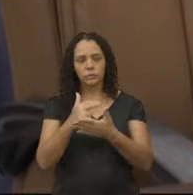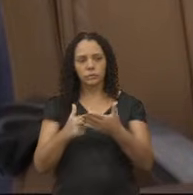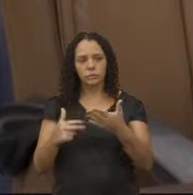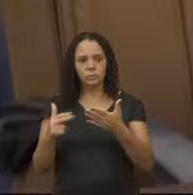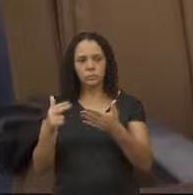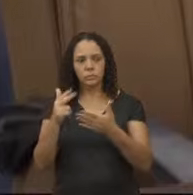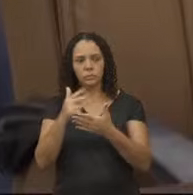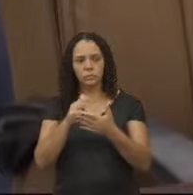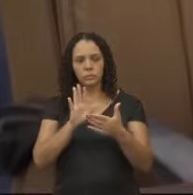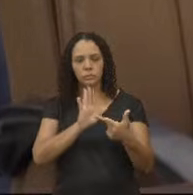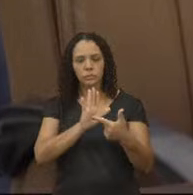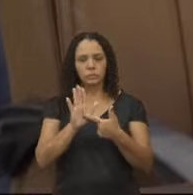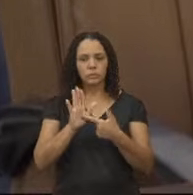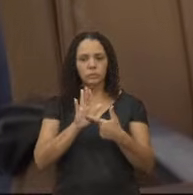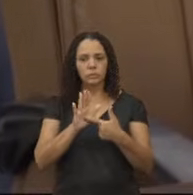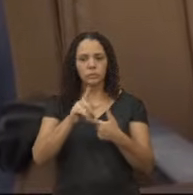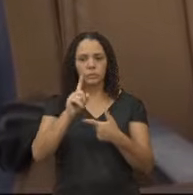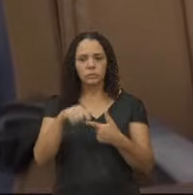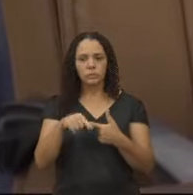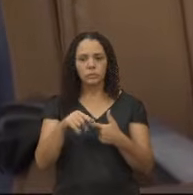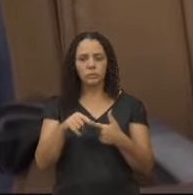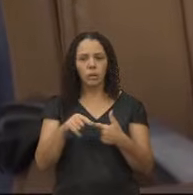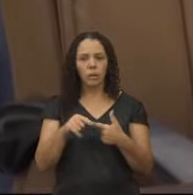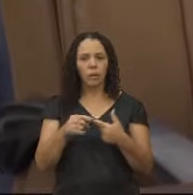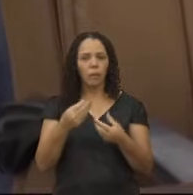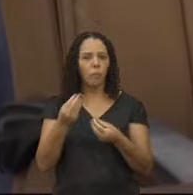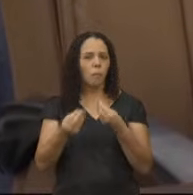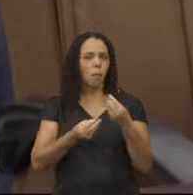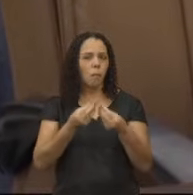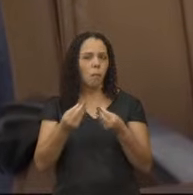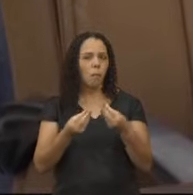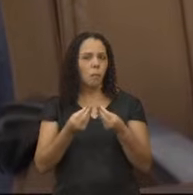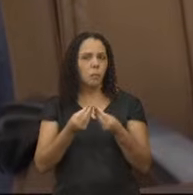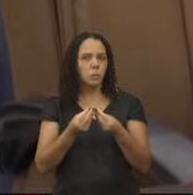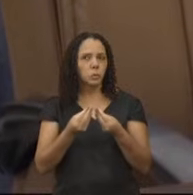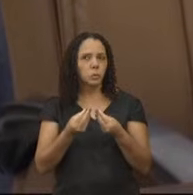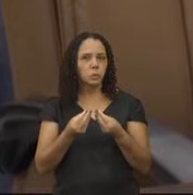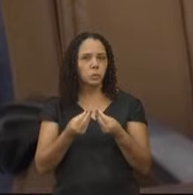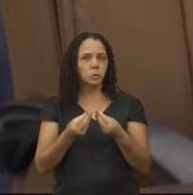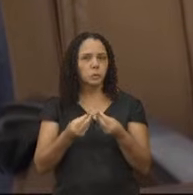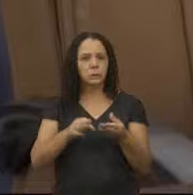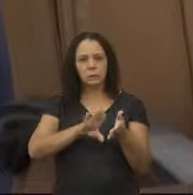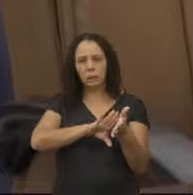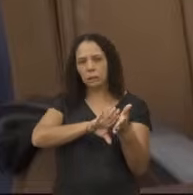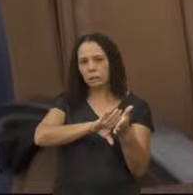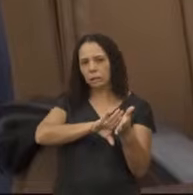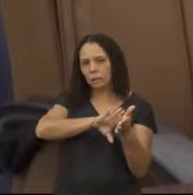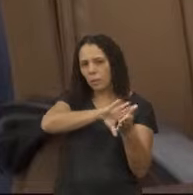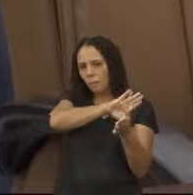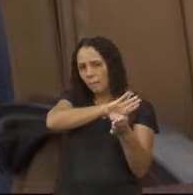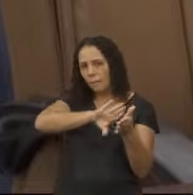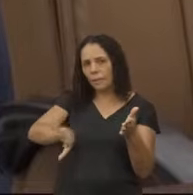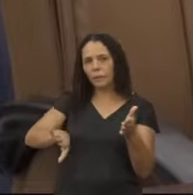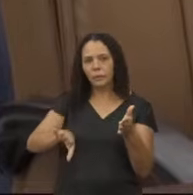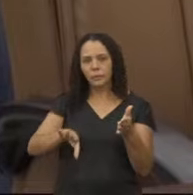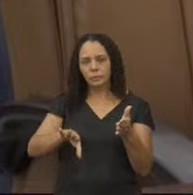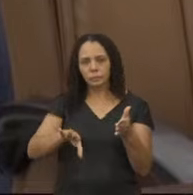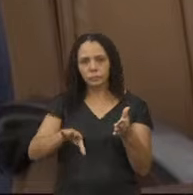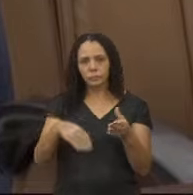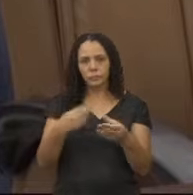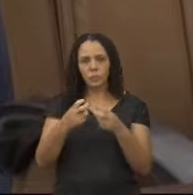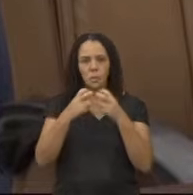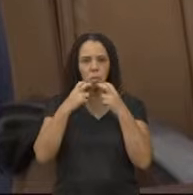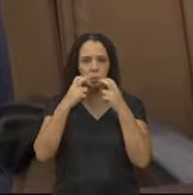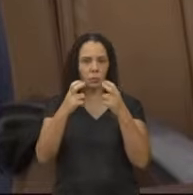grafite ele era tido também como algo marginal, algo que estava à margem, algo que era um grito de revolta. Ele